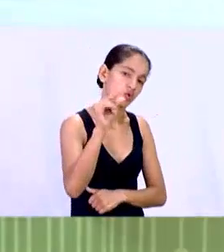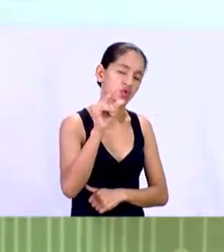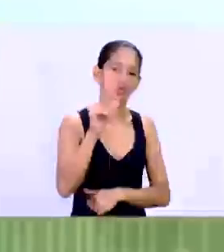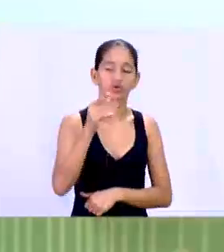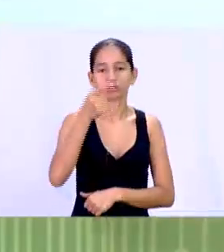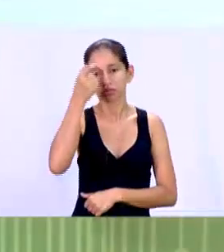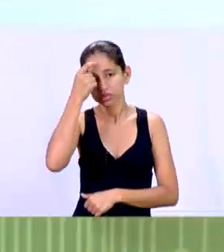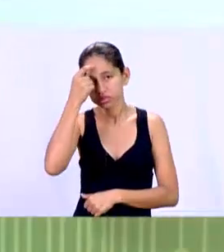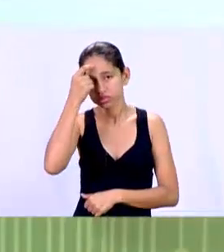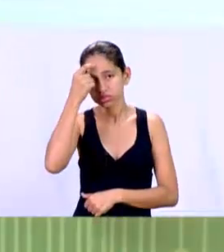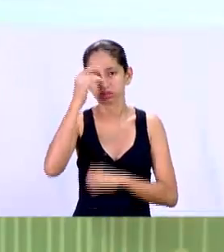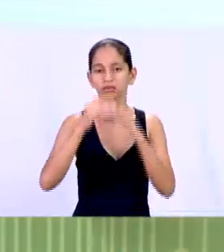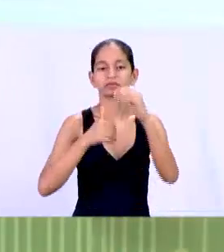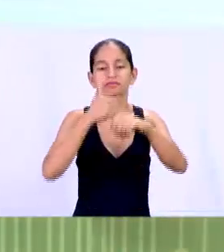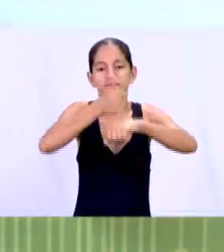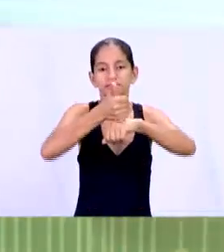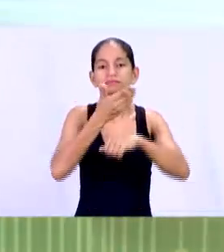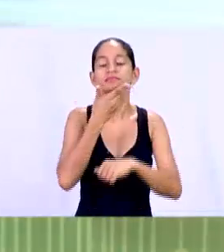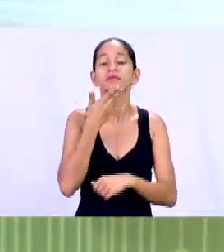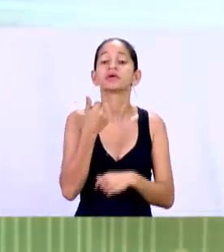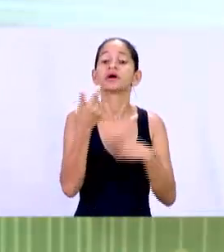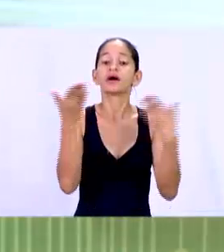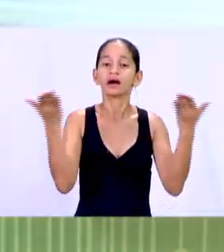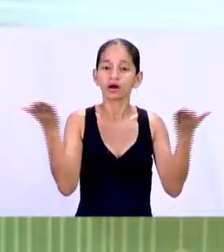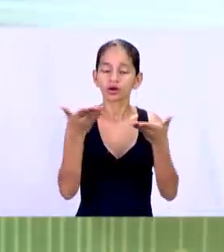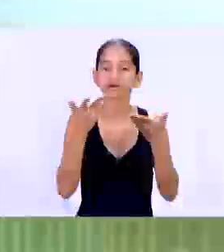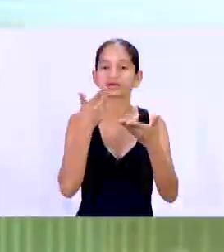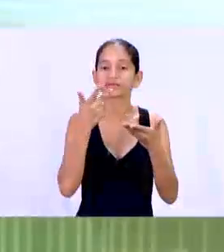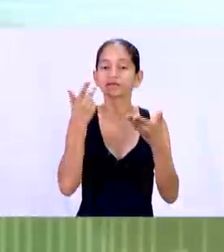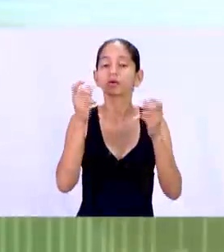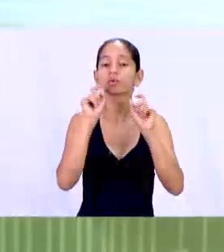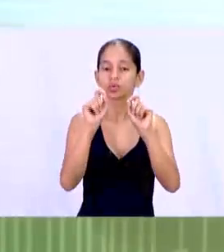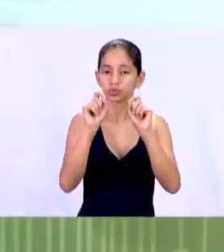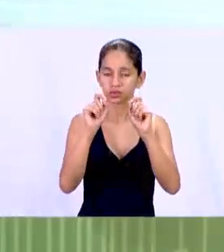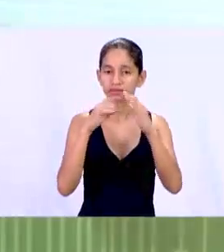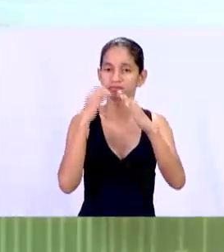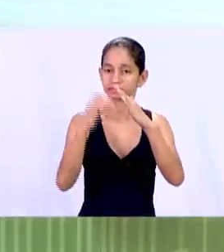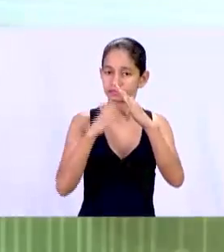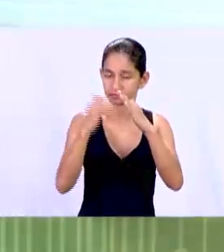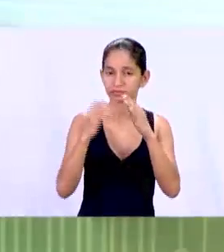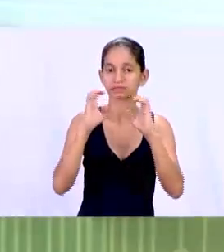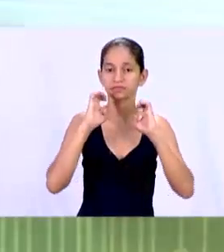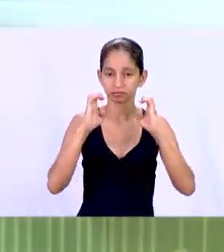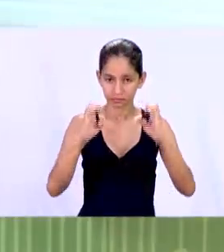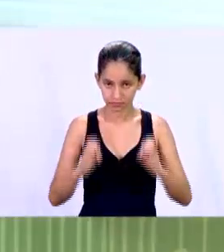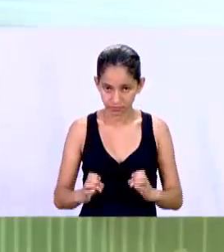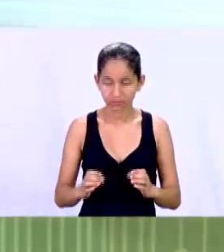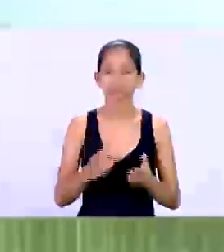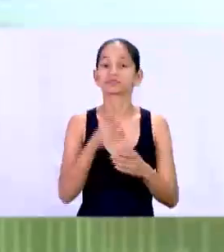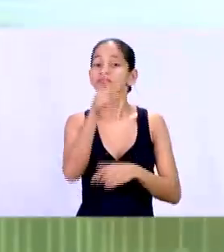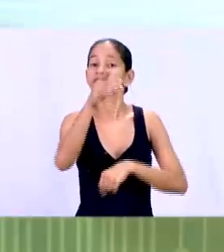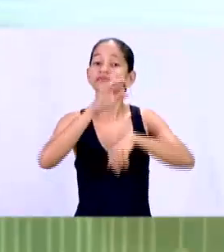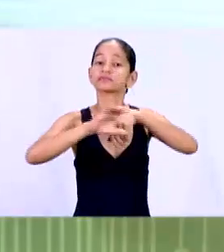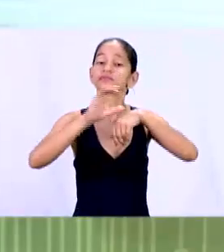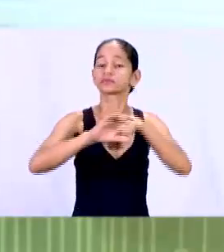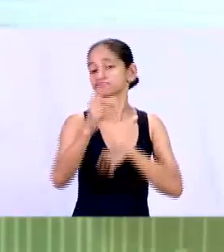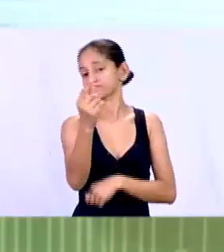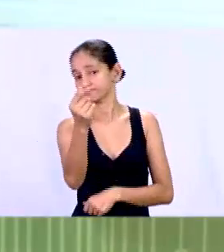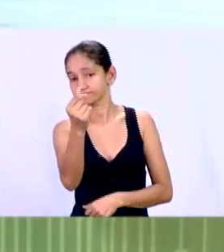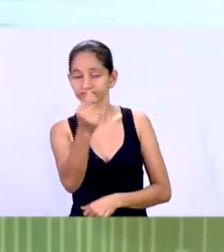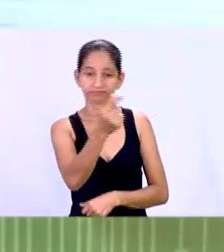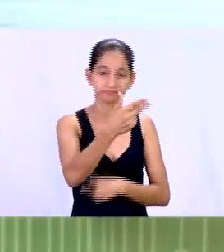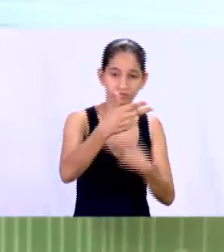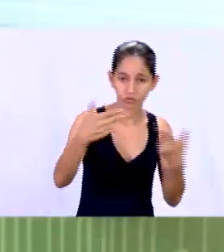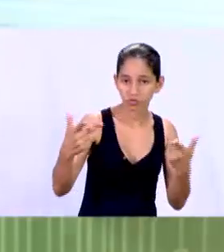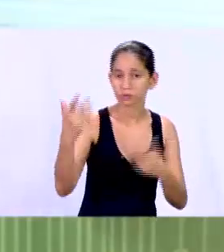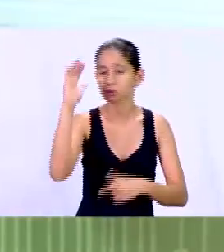nossa moral mais superior. Vamos falar então agora sobre a ética empresarial, né? Vocês que estão aí no curso de finanças, buscando